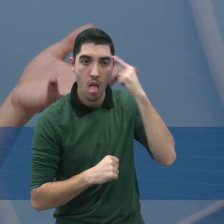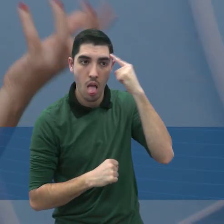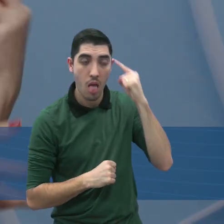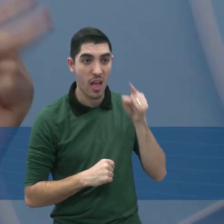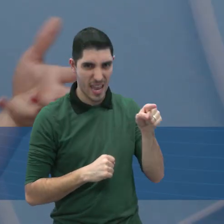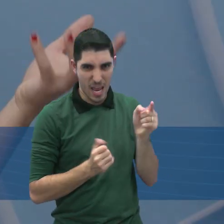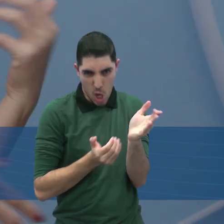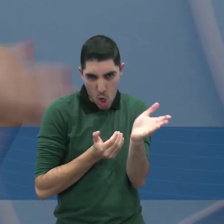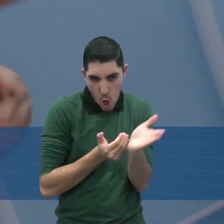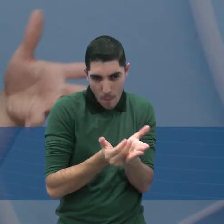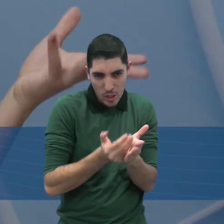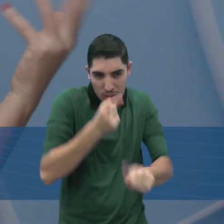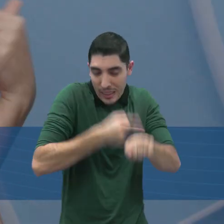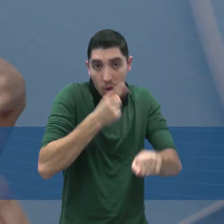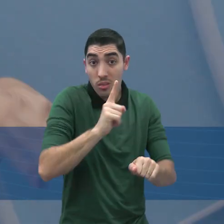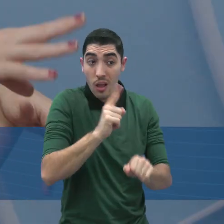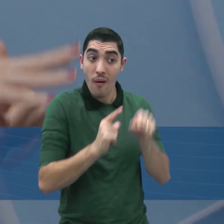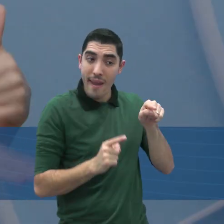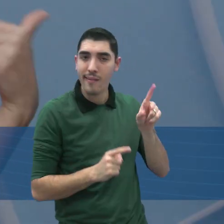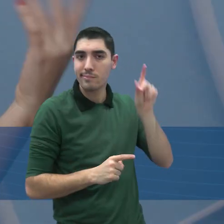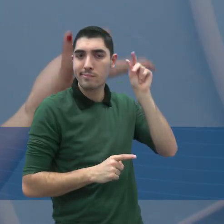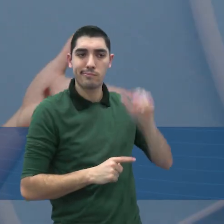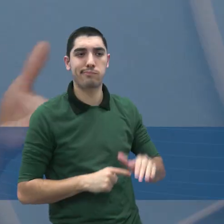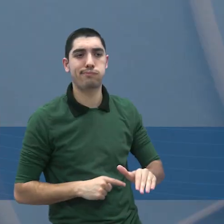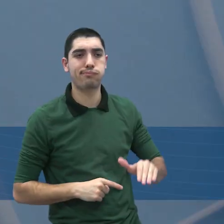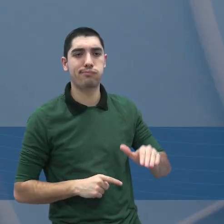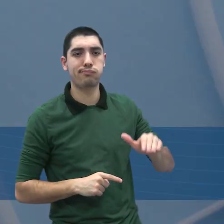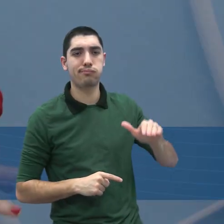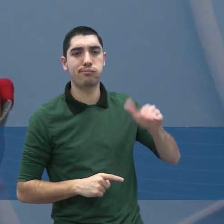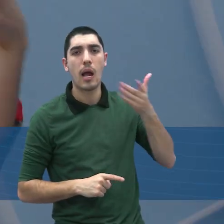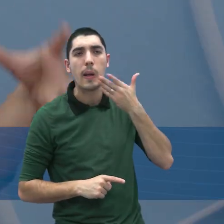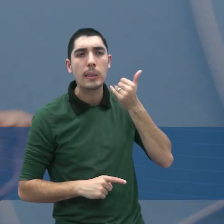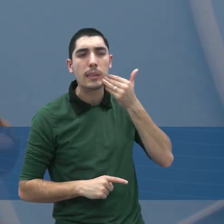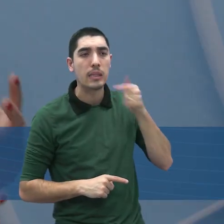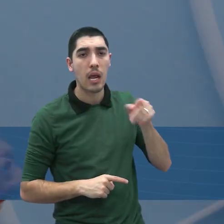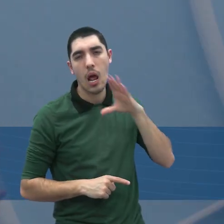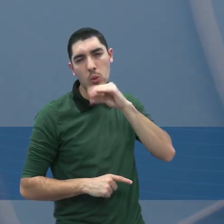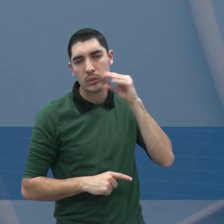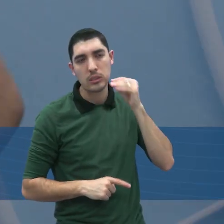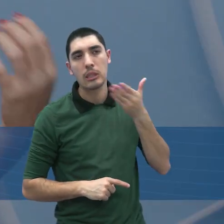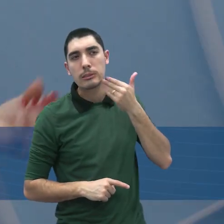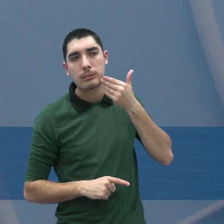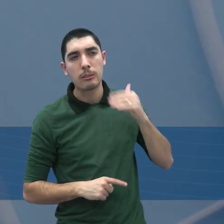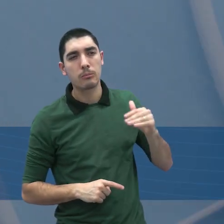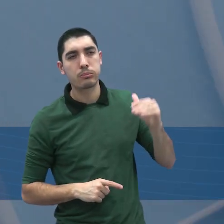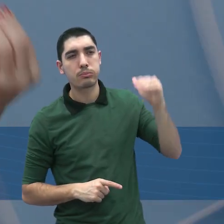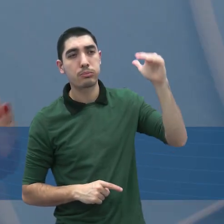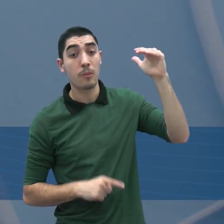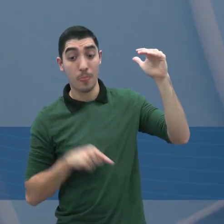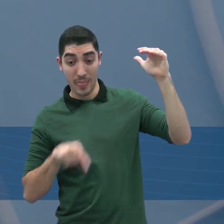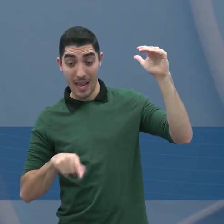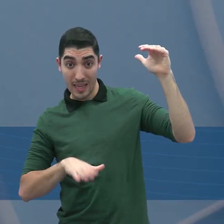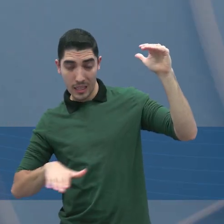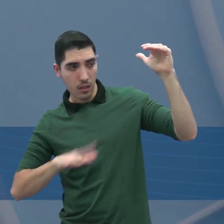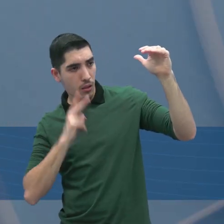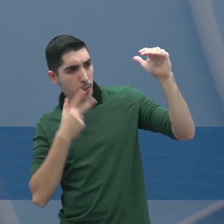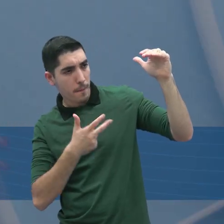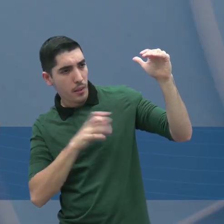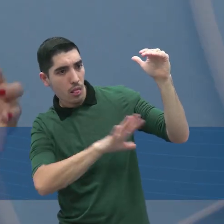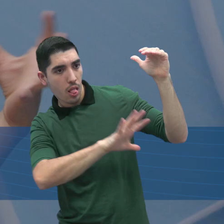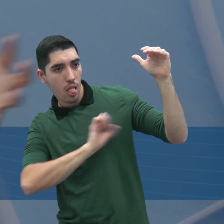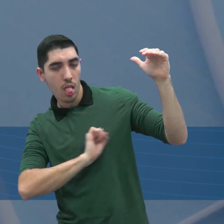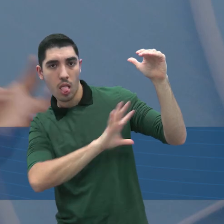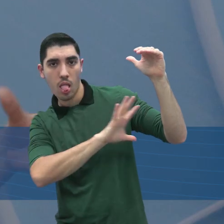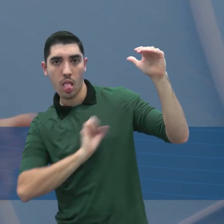É uma construção lá de trás, seja na primeira infância ou na adolescência. Como identificar esses sinais e